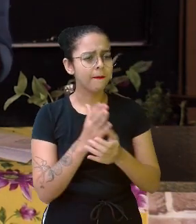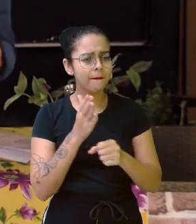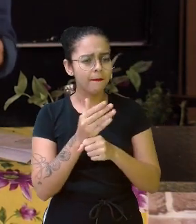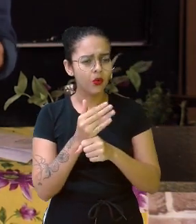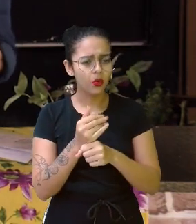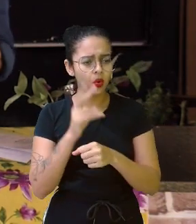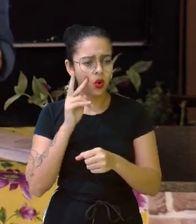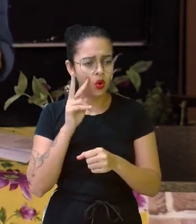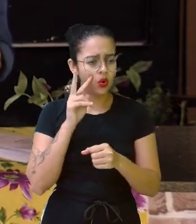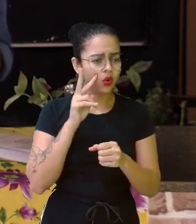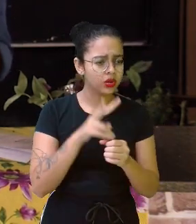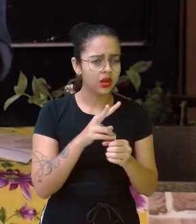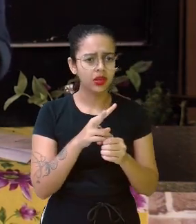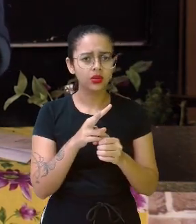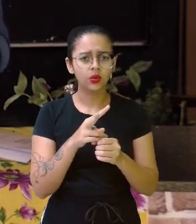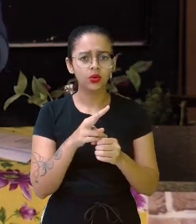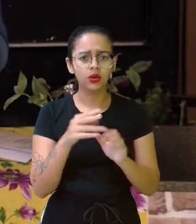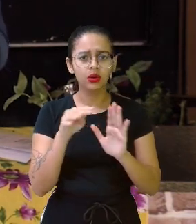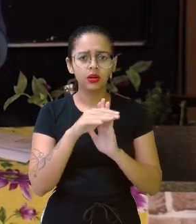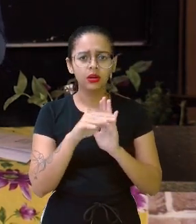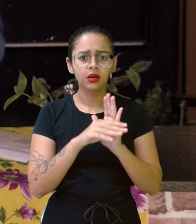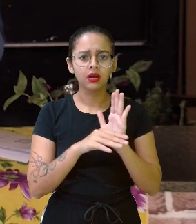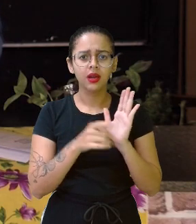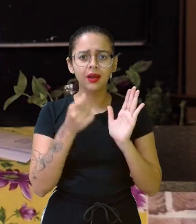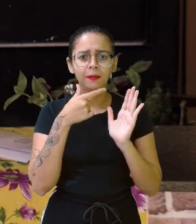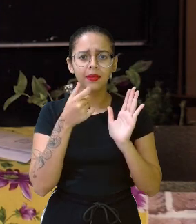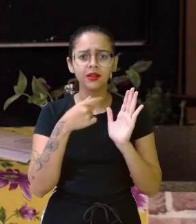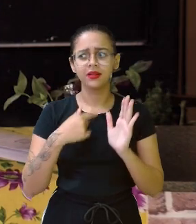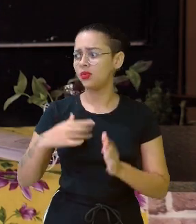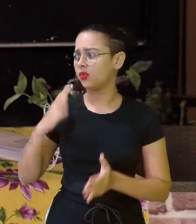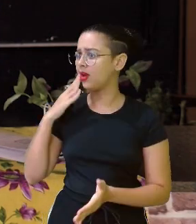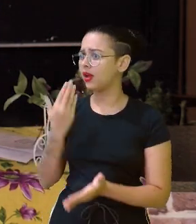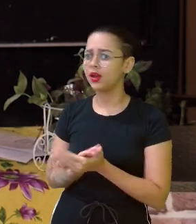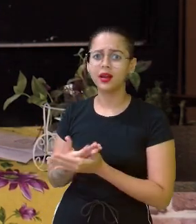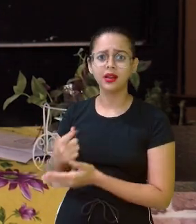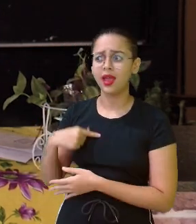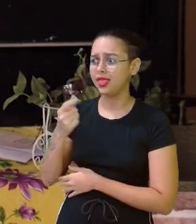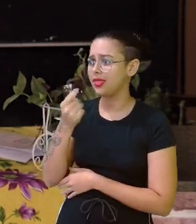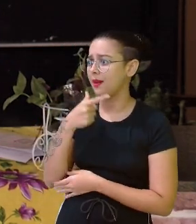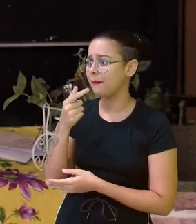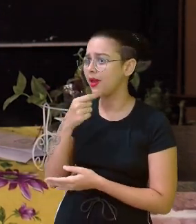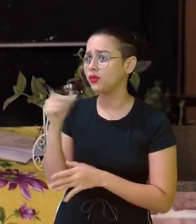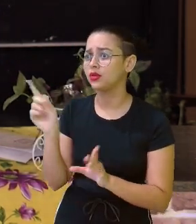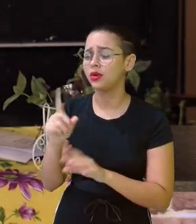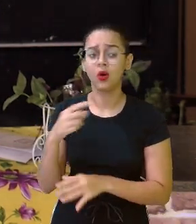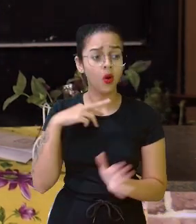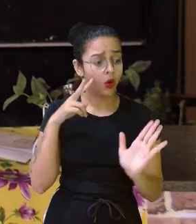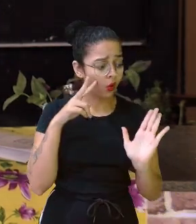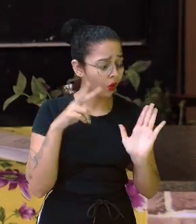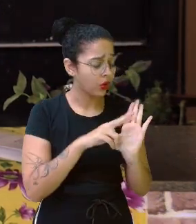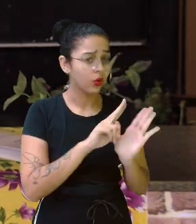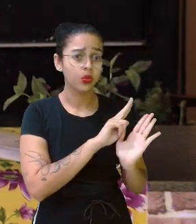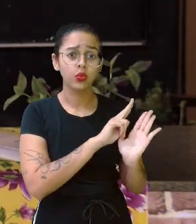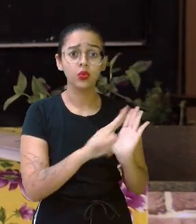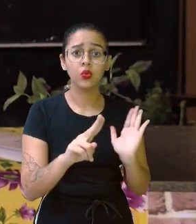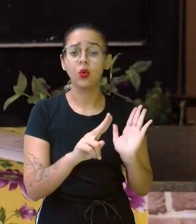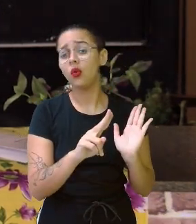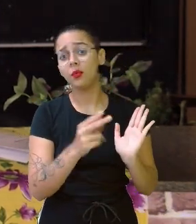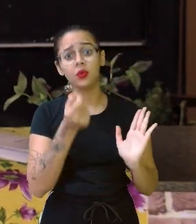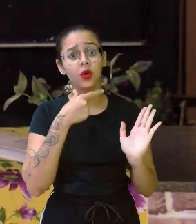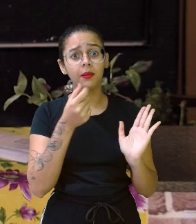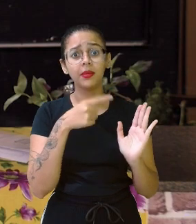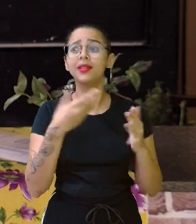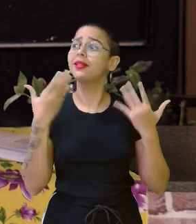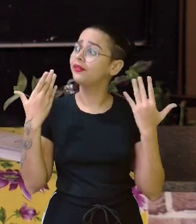uma bula de remédio, Sinara? Eu não acredito que isso é uma bula, eu não, Casey. Eu que não acredito, olha aqui. O nome do remédio, tá